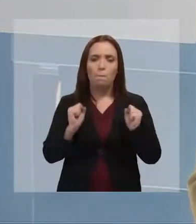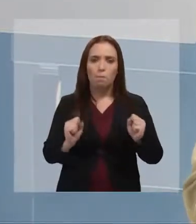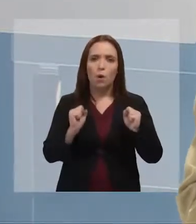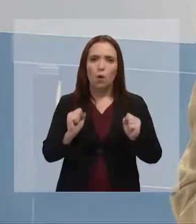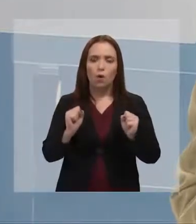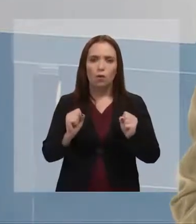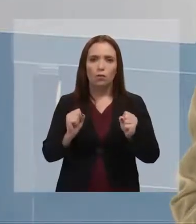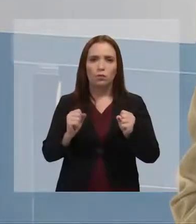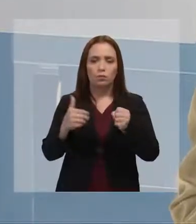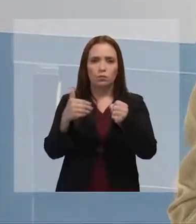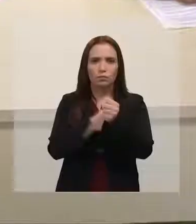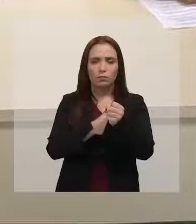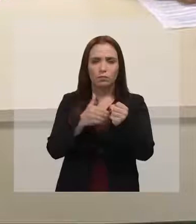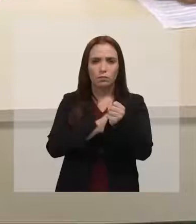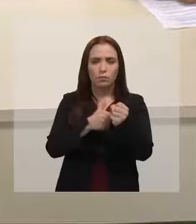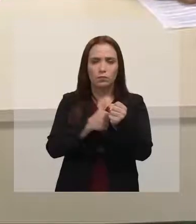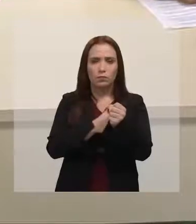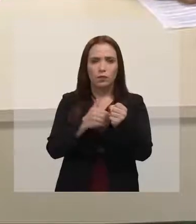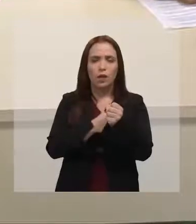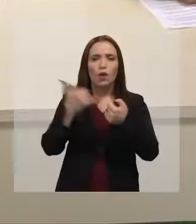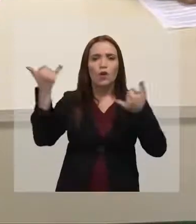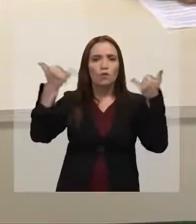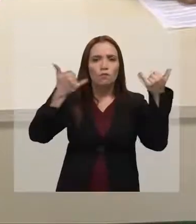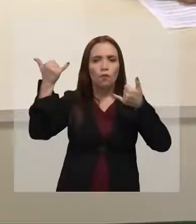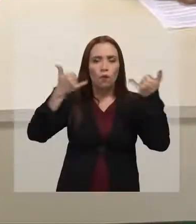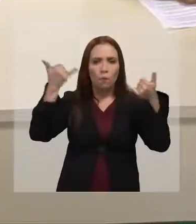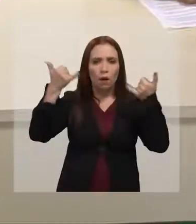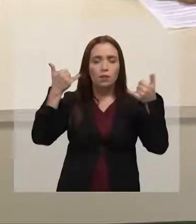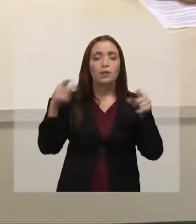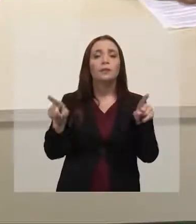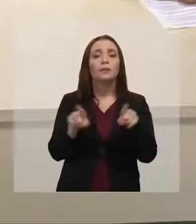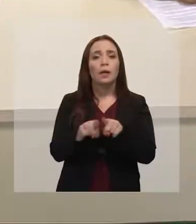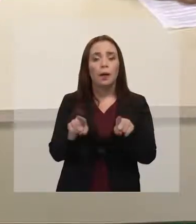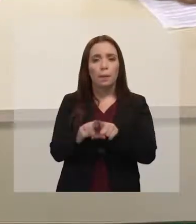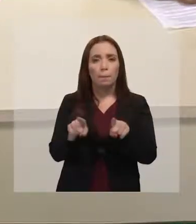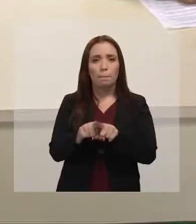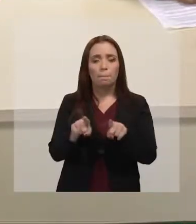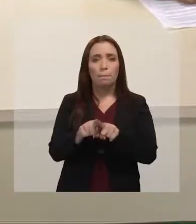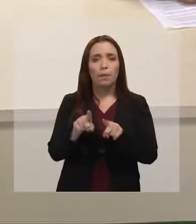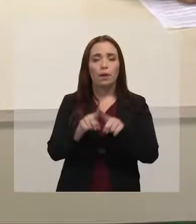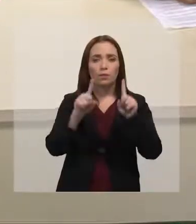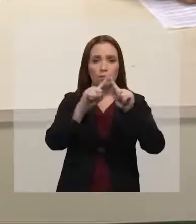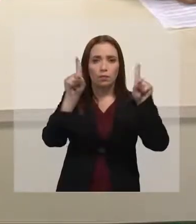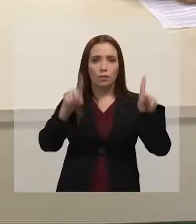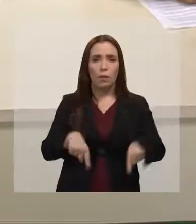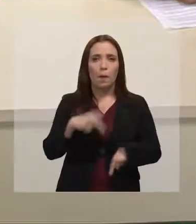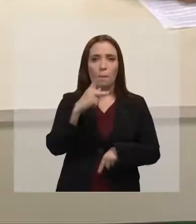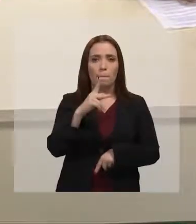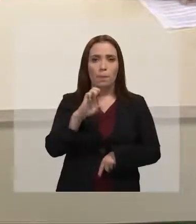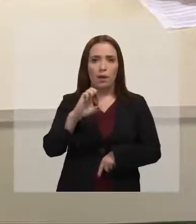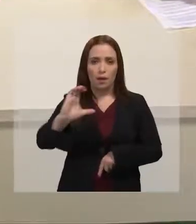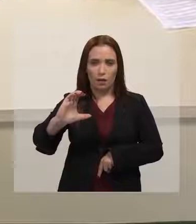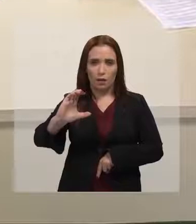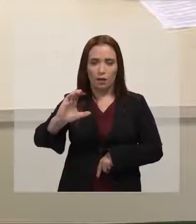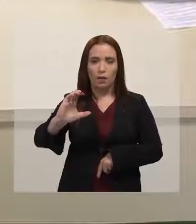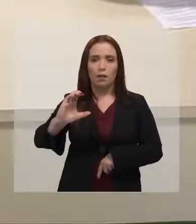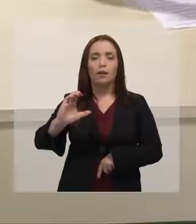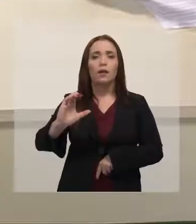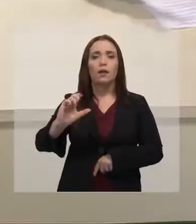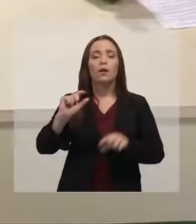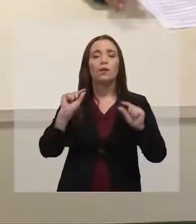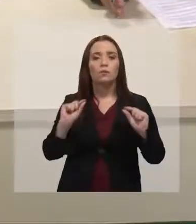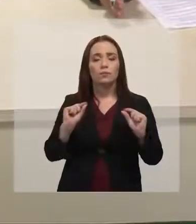pudessem impor sigilo em informações governamentais. E agora, recente, uma PEC que trata